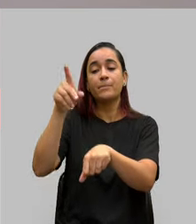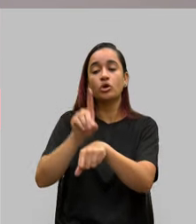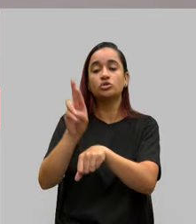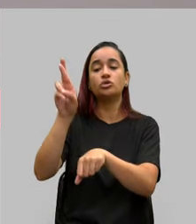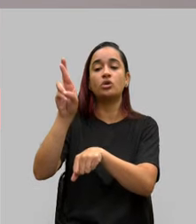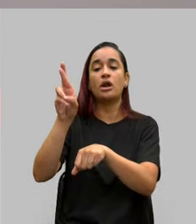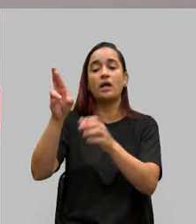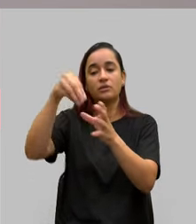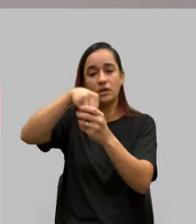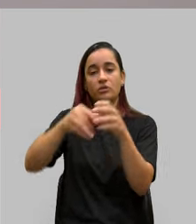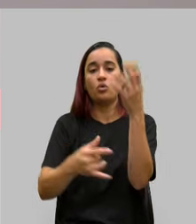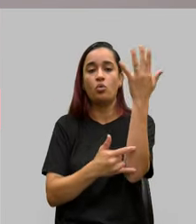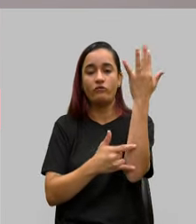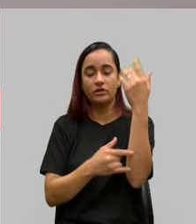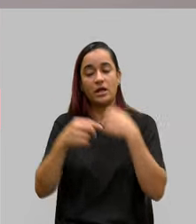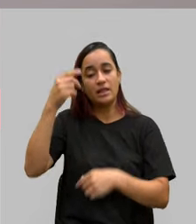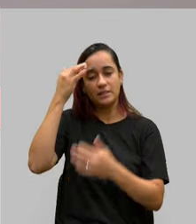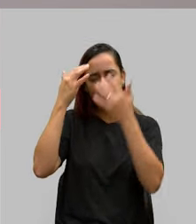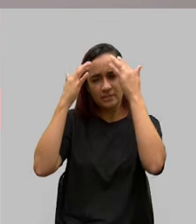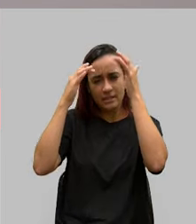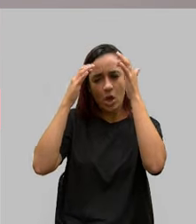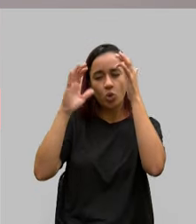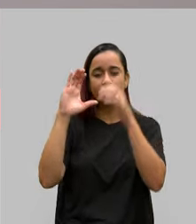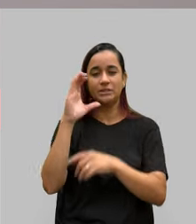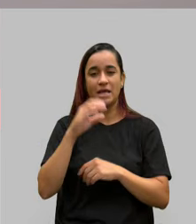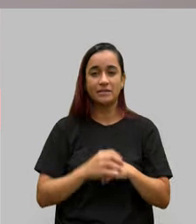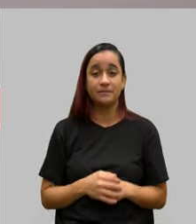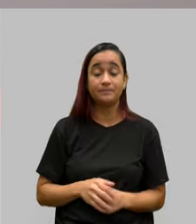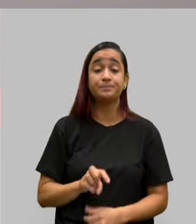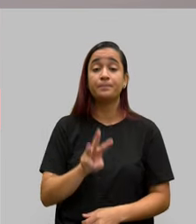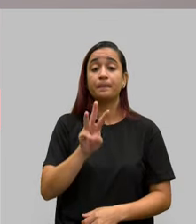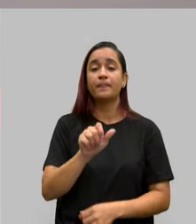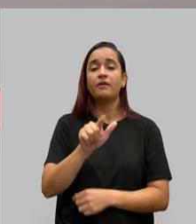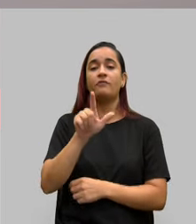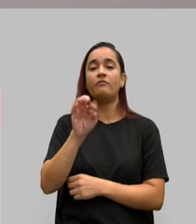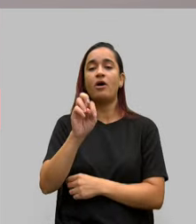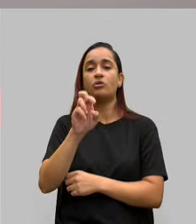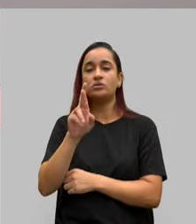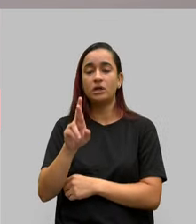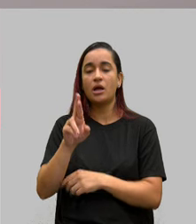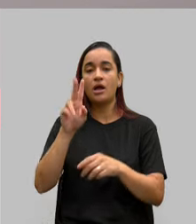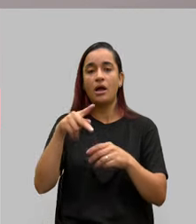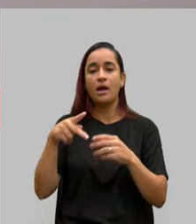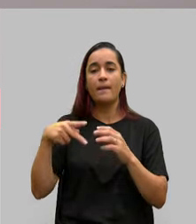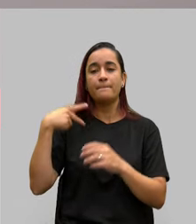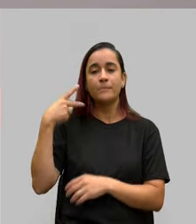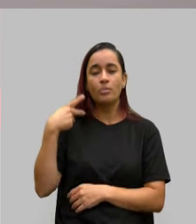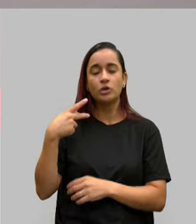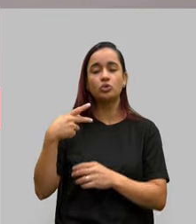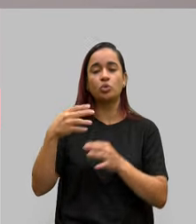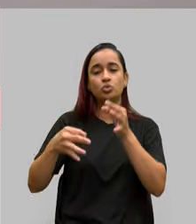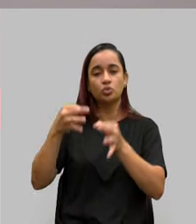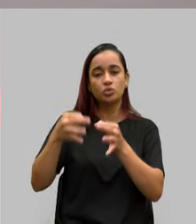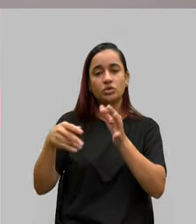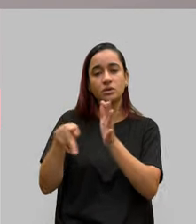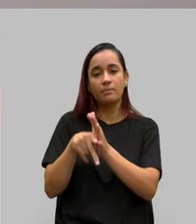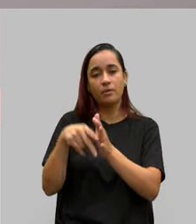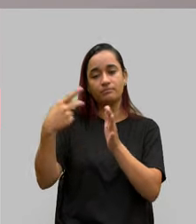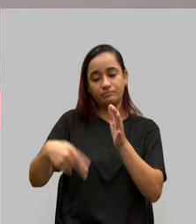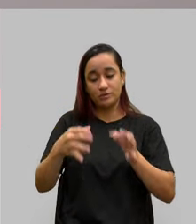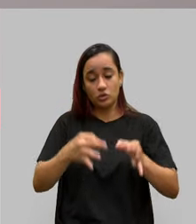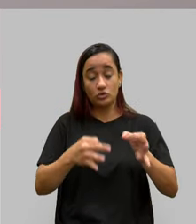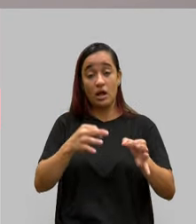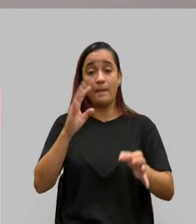UFMG Walter Freitas de Morais Júnior promotor de justiça do juizado especial criminal de Belo Horizonte